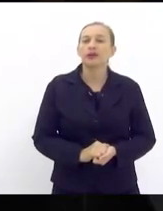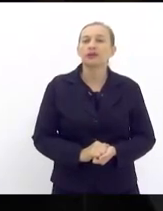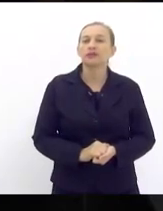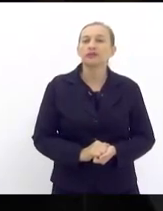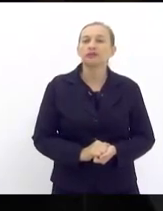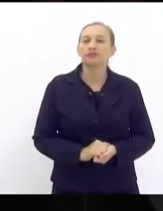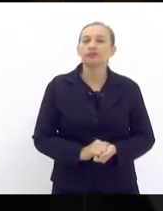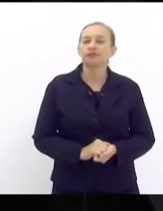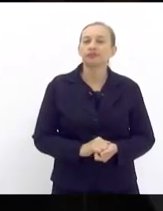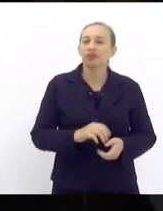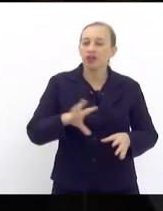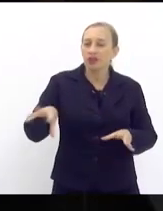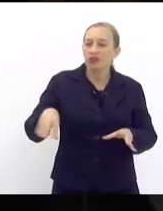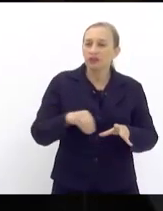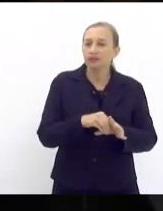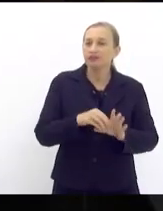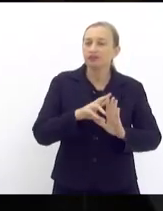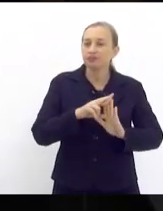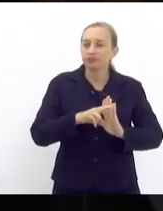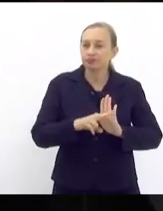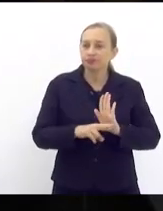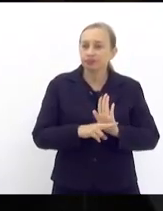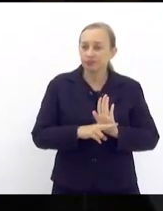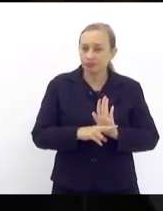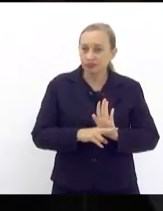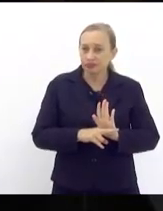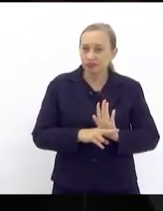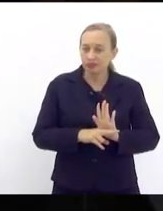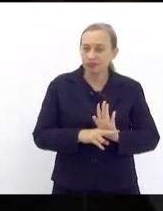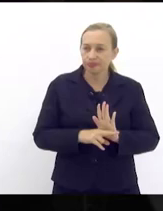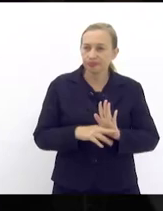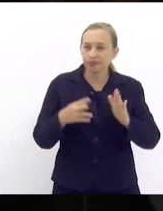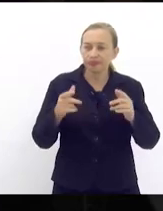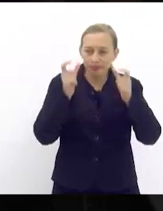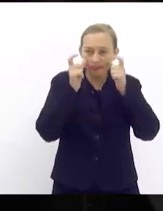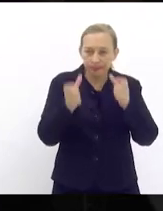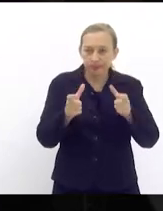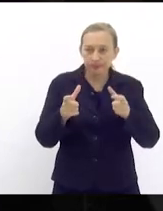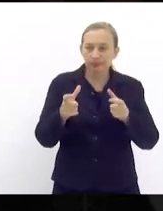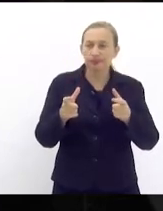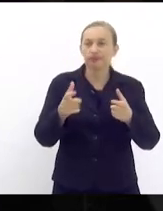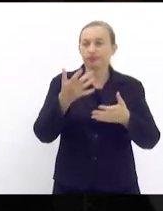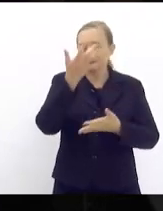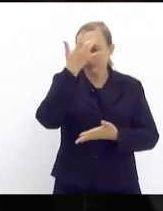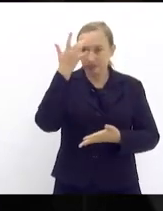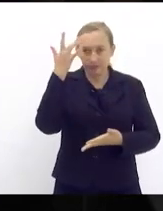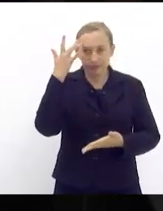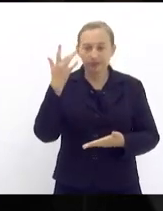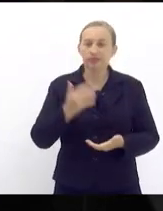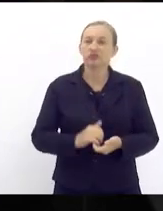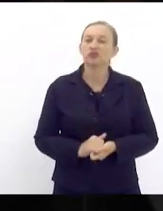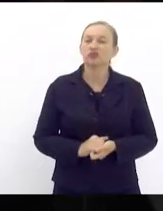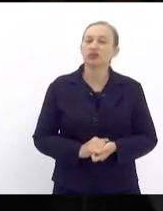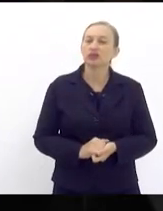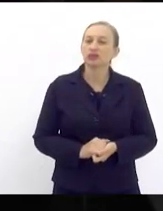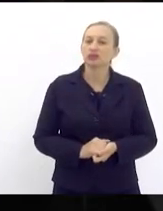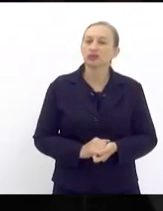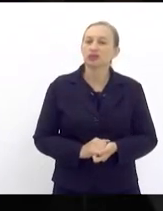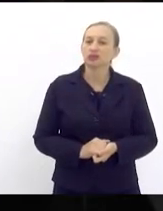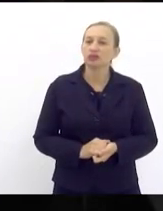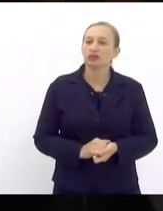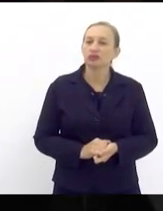tentaram reintroduzir os hospitais psiquiátricos como este central da atenção à saúde mental que se revogam os dispositivos que